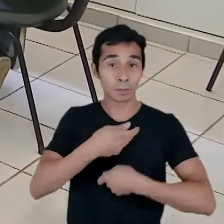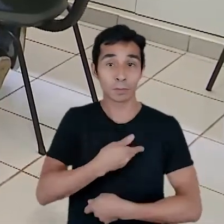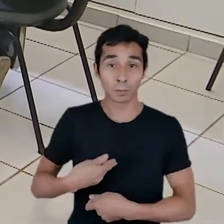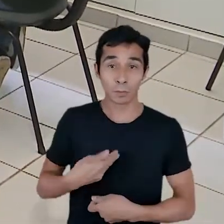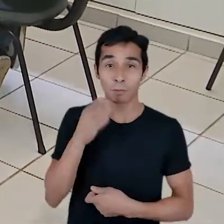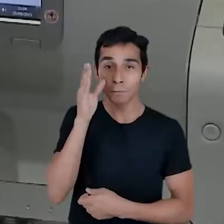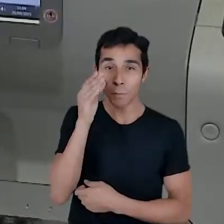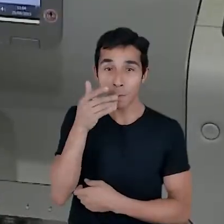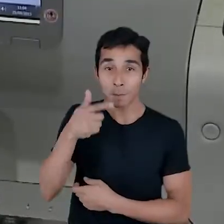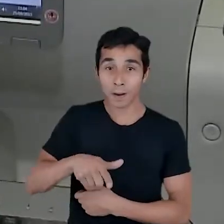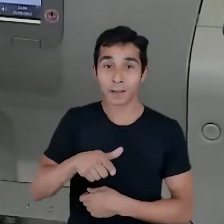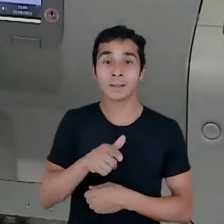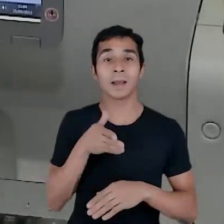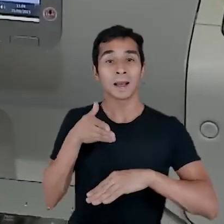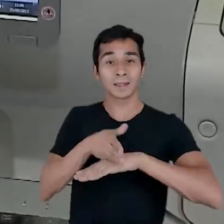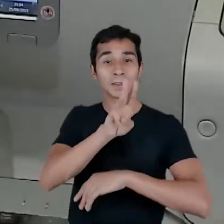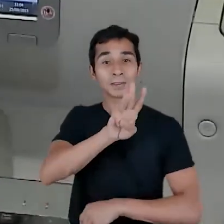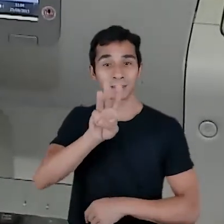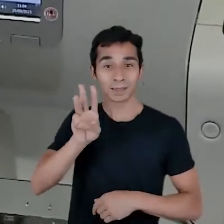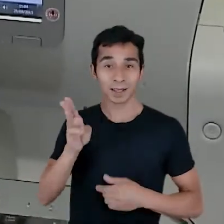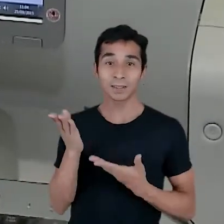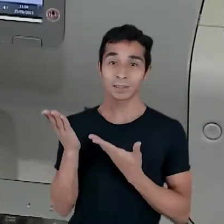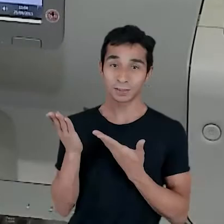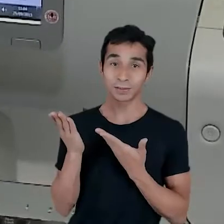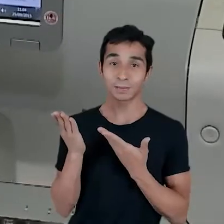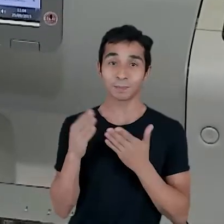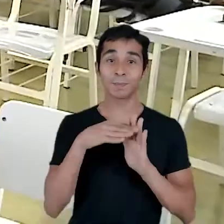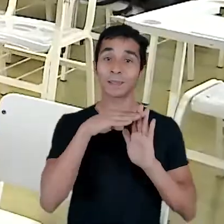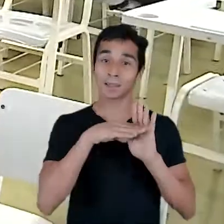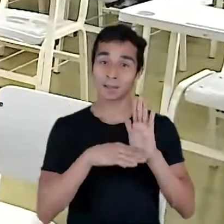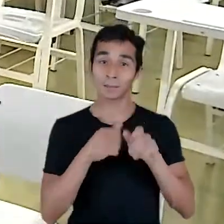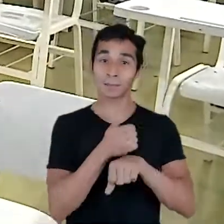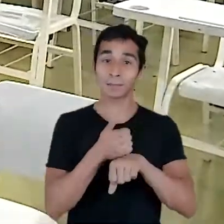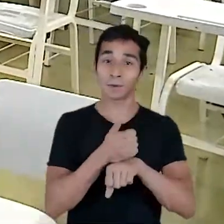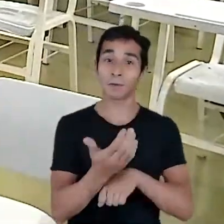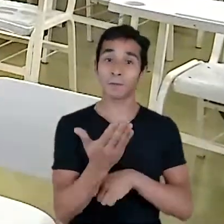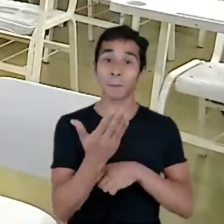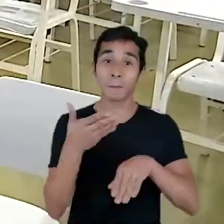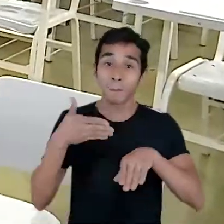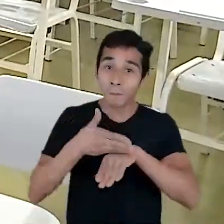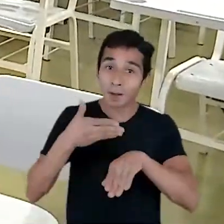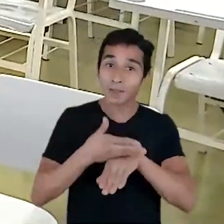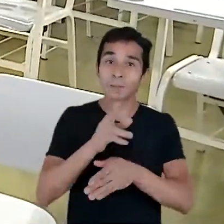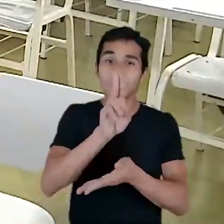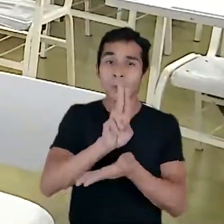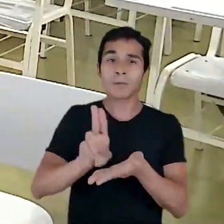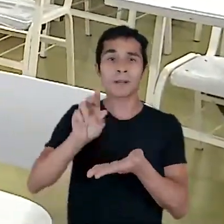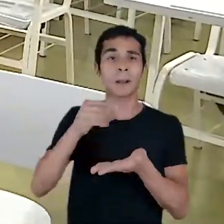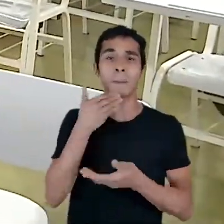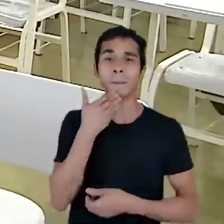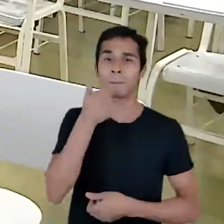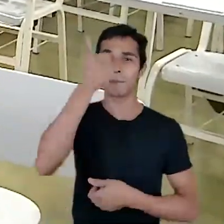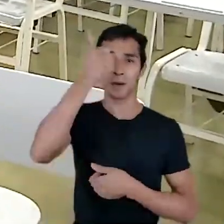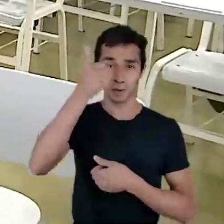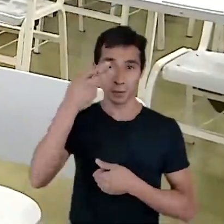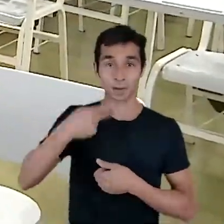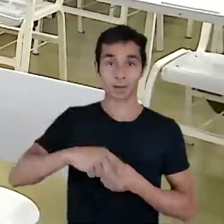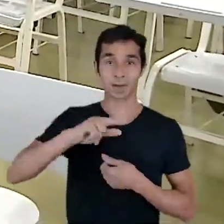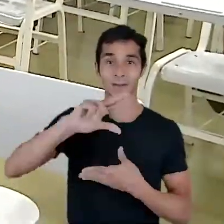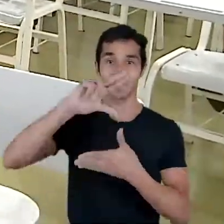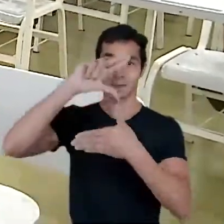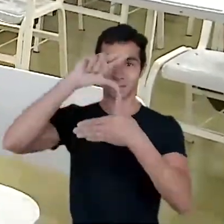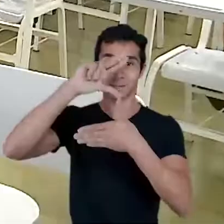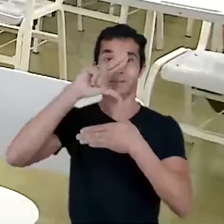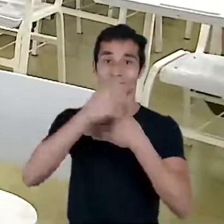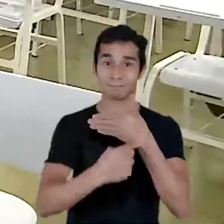pública da Unesp, acesse o site do Guia de Profissões. Faça parte de uma das melhores universidades da América Latina.